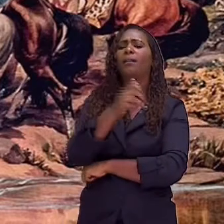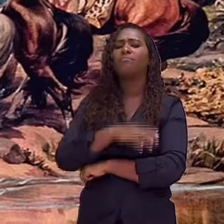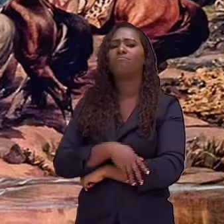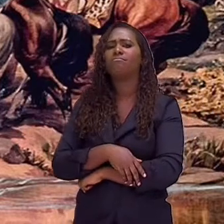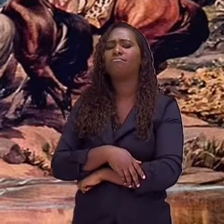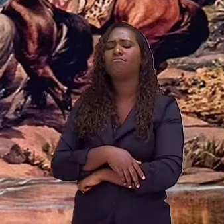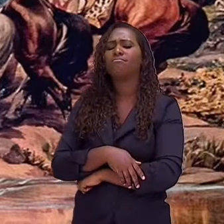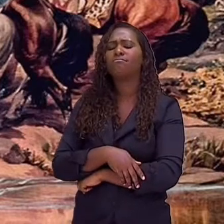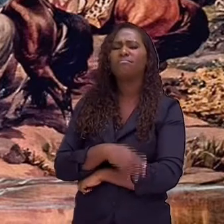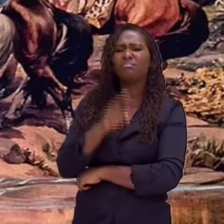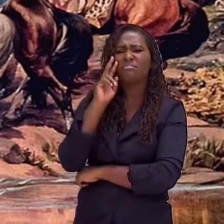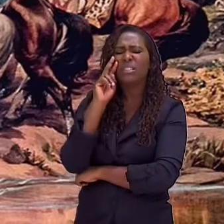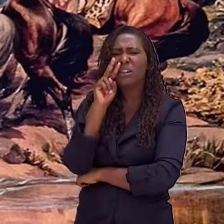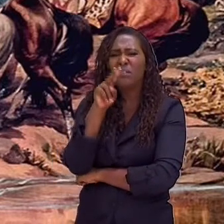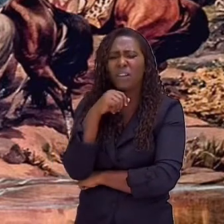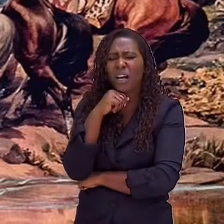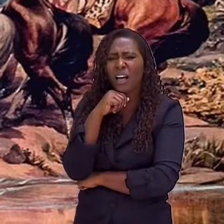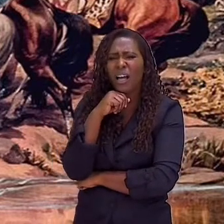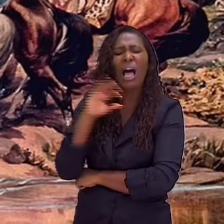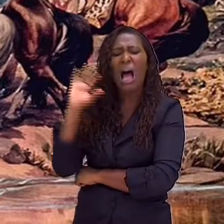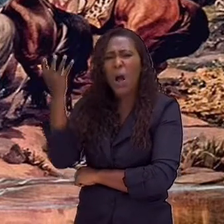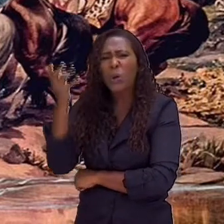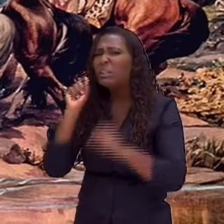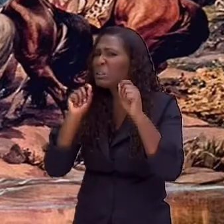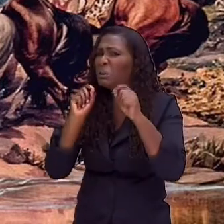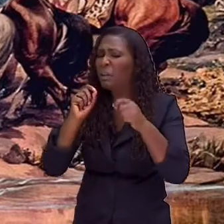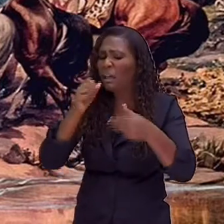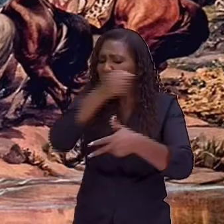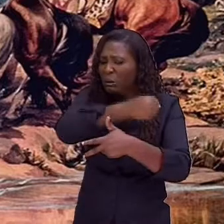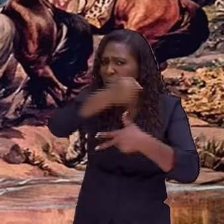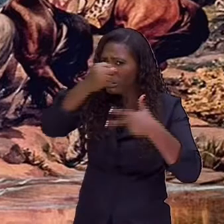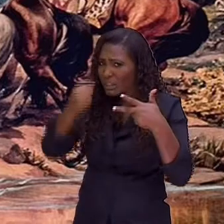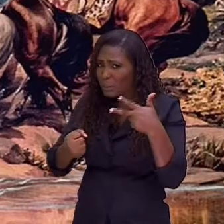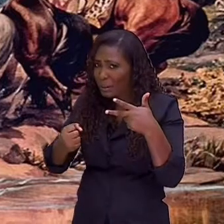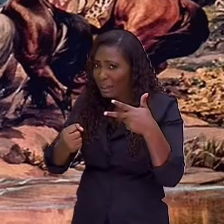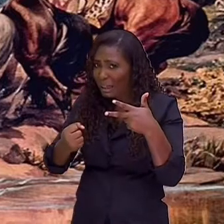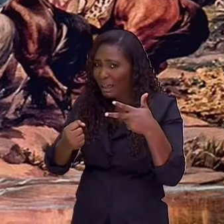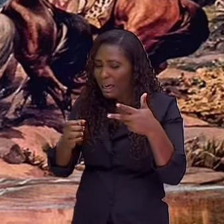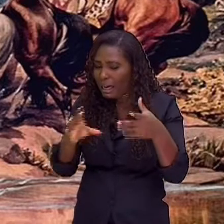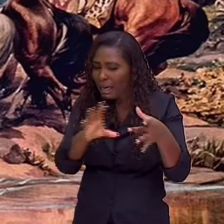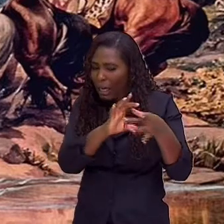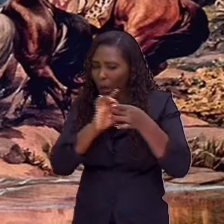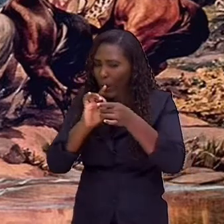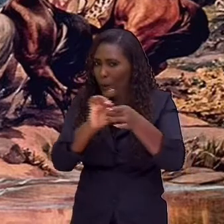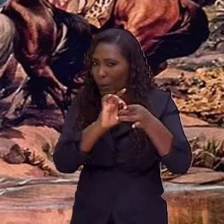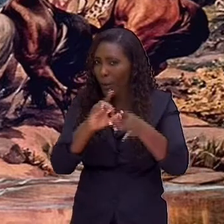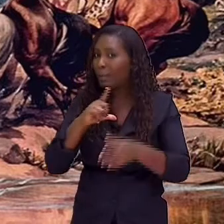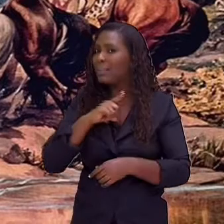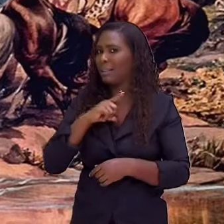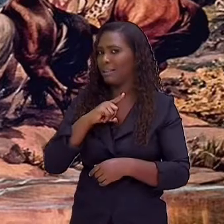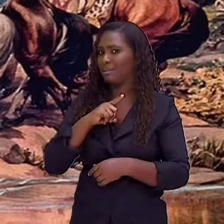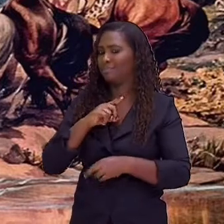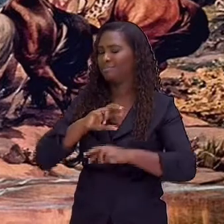A harmonia dos 3 poderes estão em